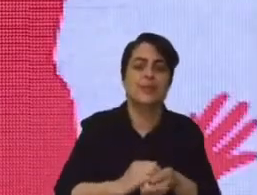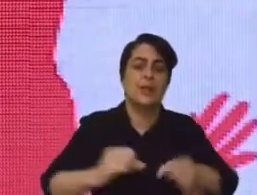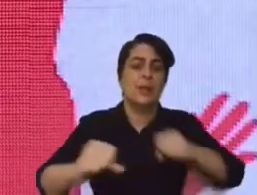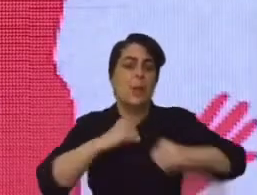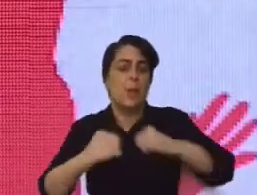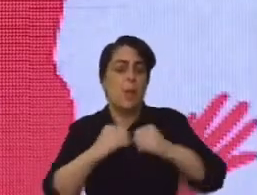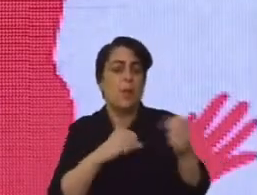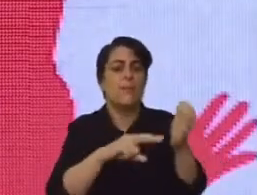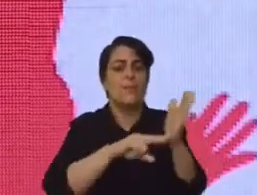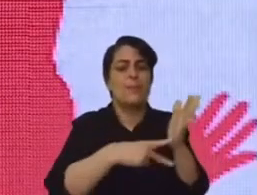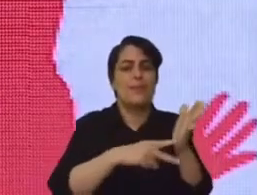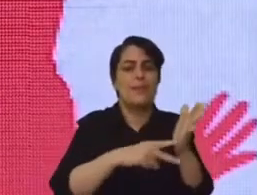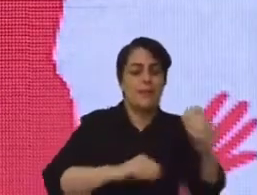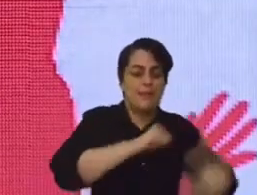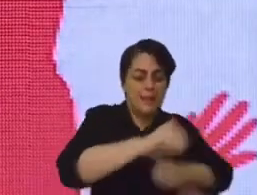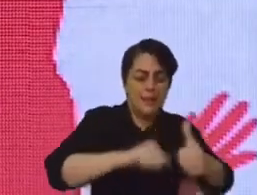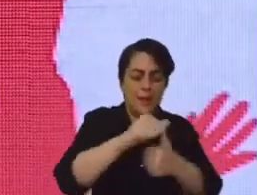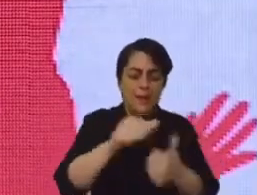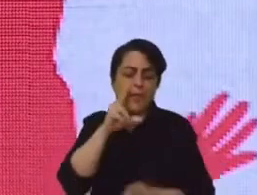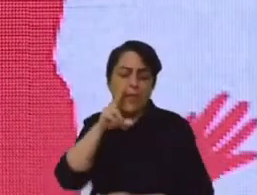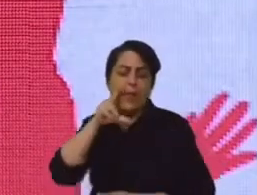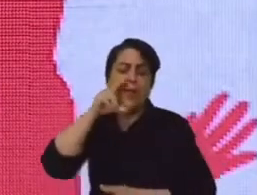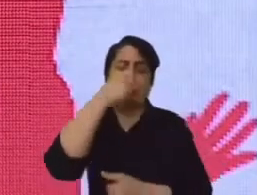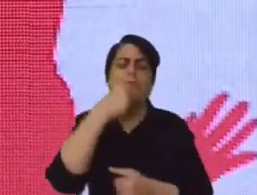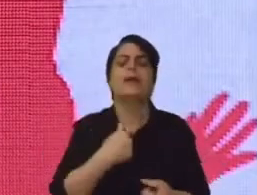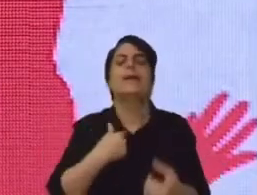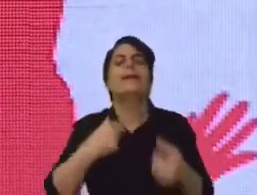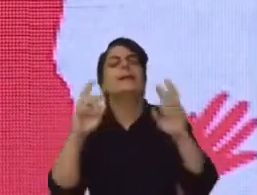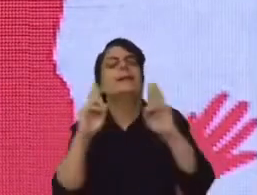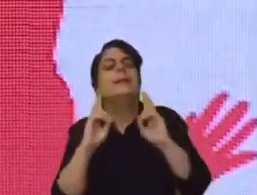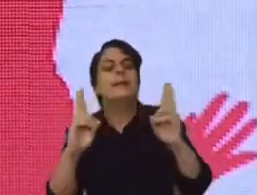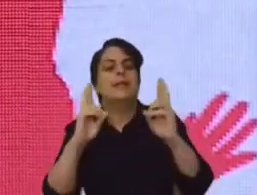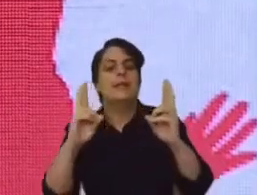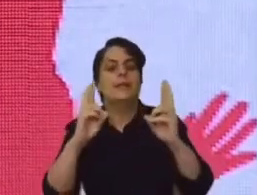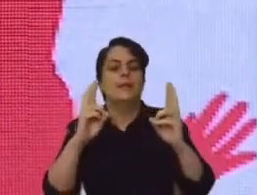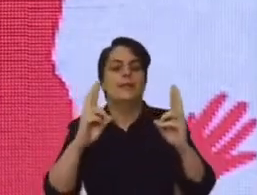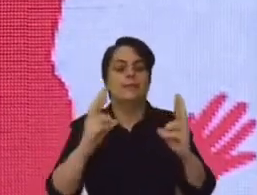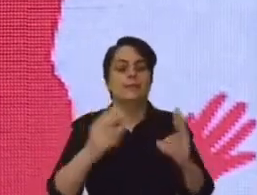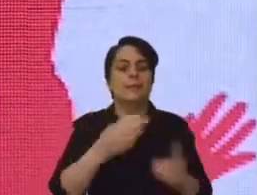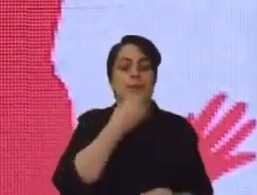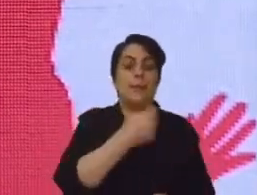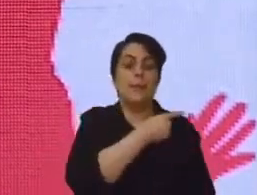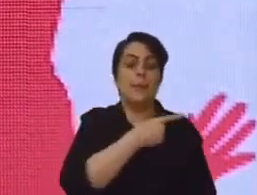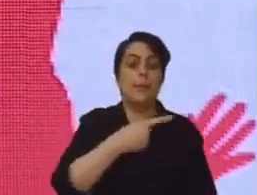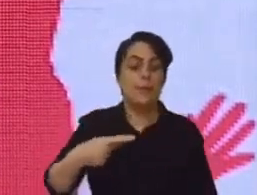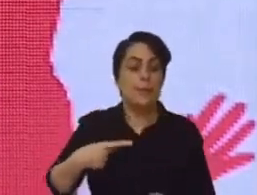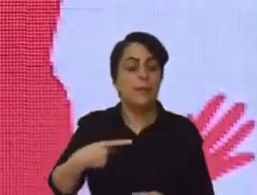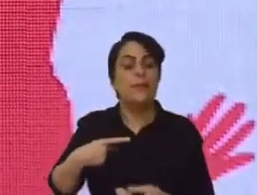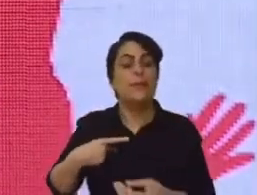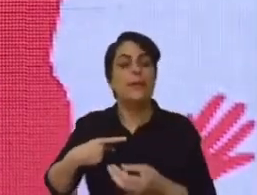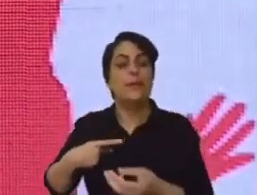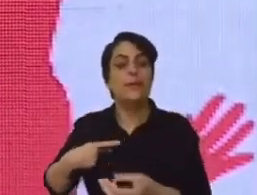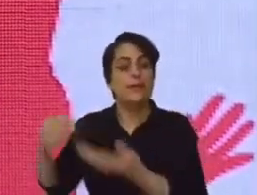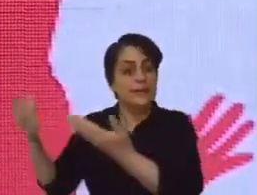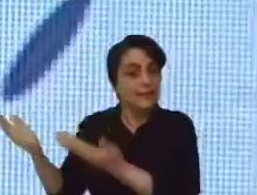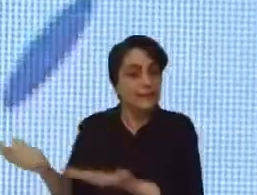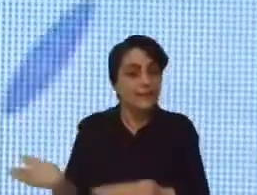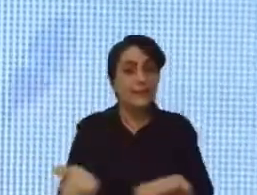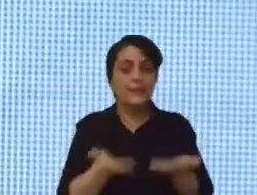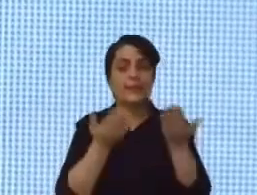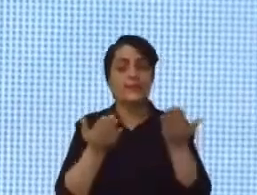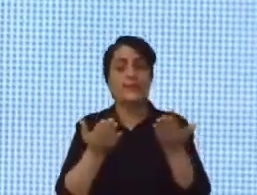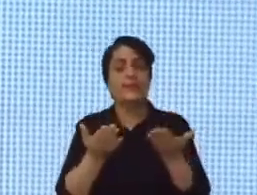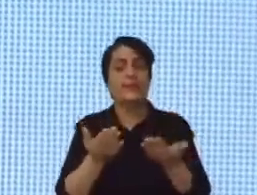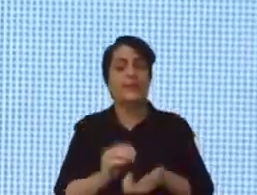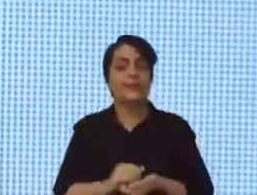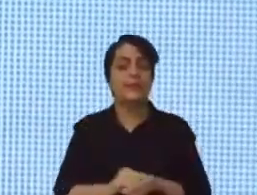forte para fazer isso. Então, eu tenho muita esperança no nosso presidente, que nos abrilhanta com a participação dele daqui a pouco. Carminha?